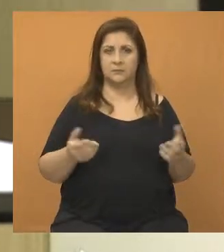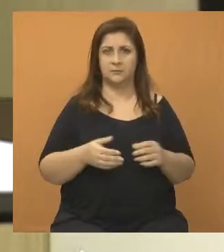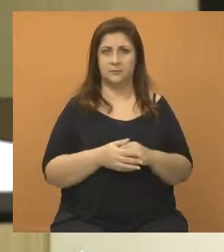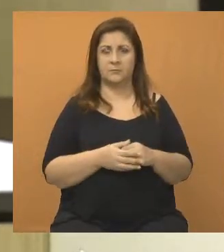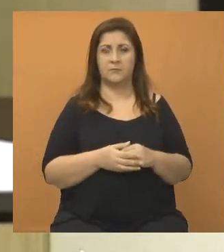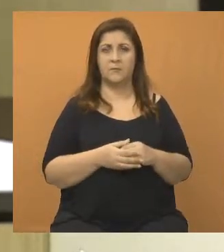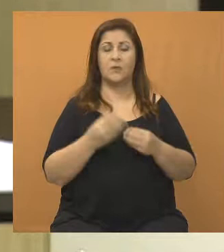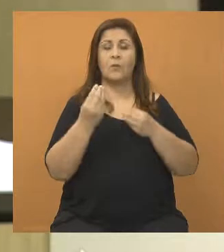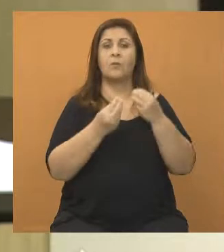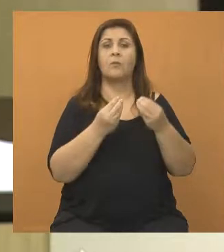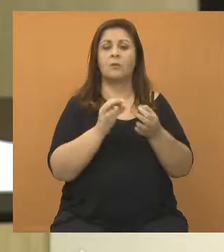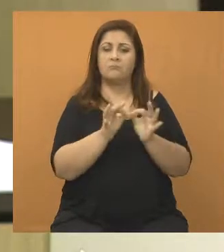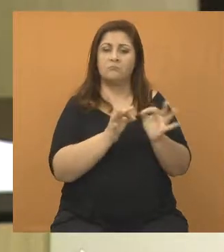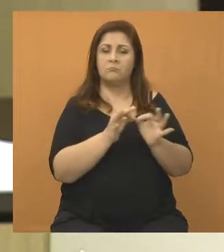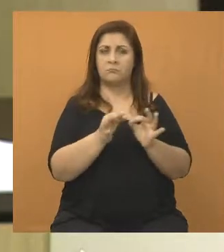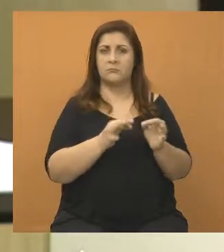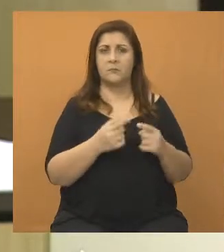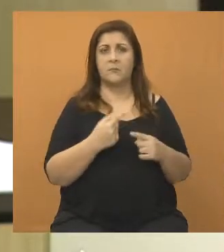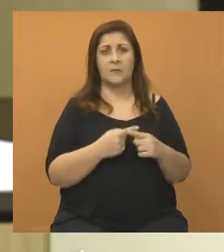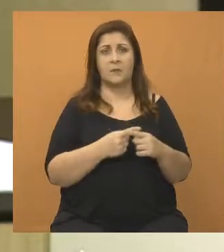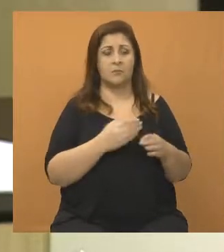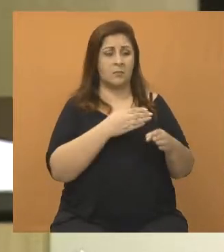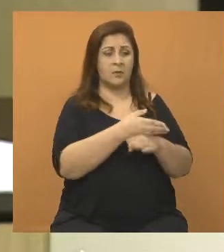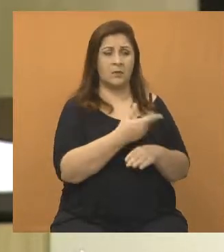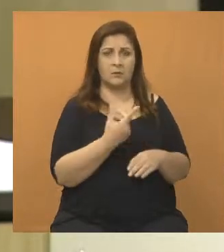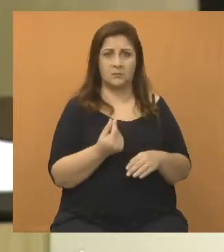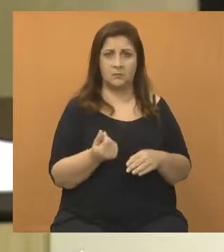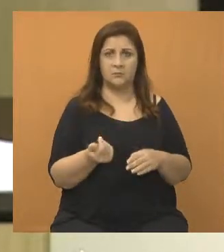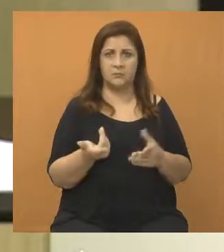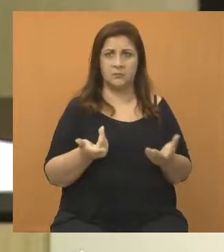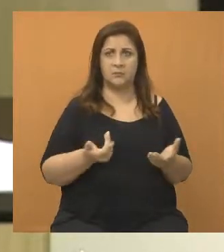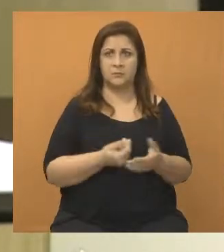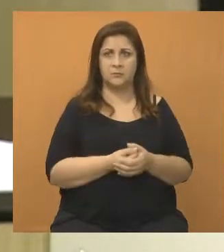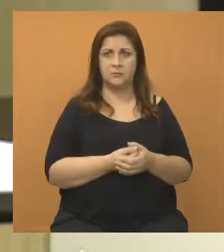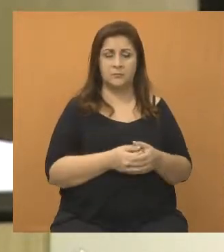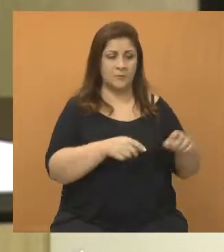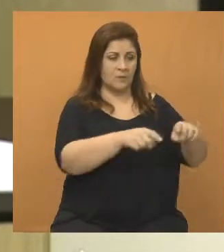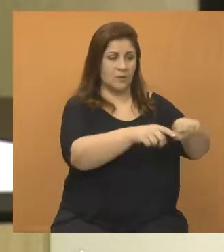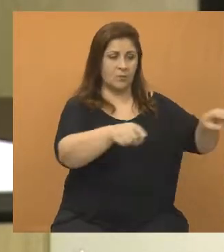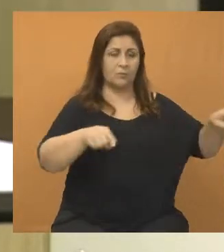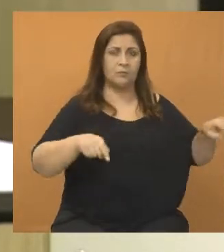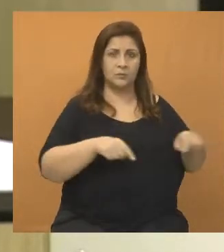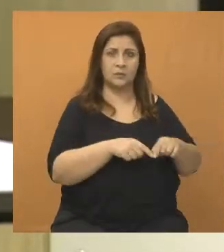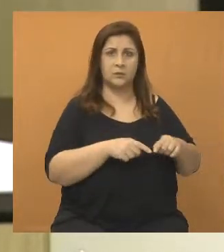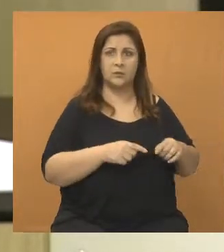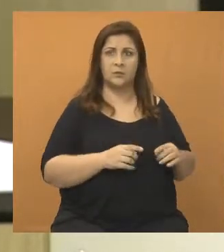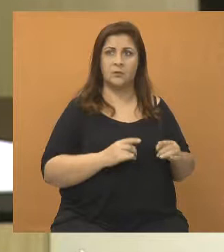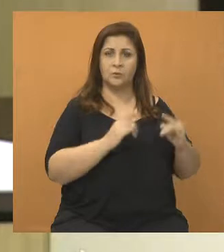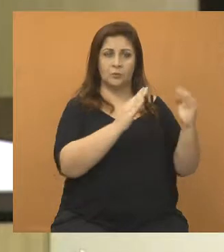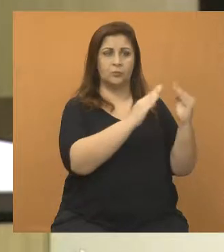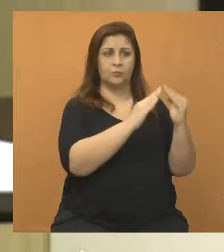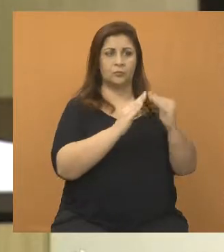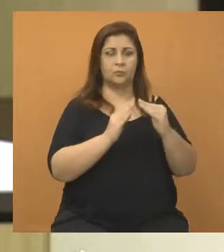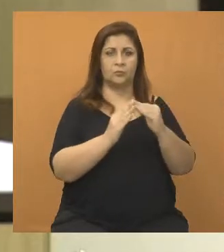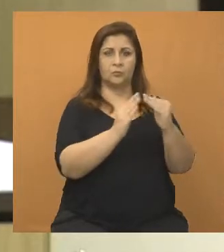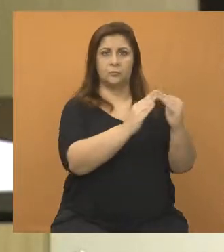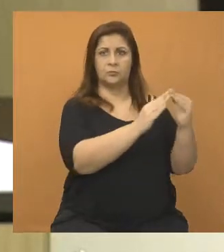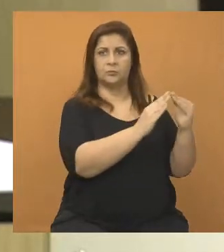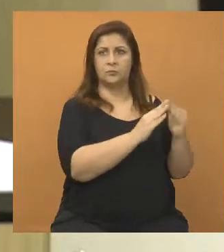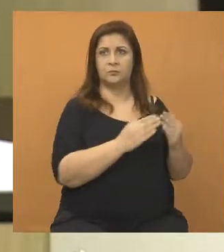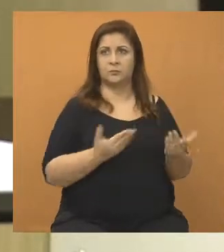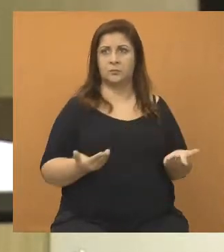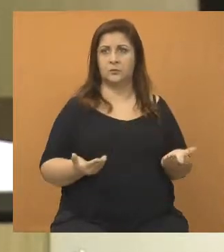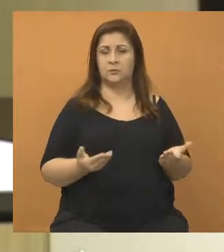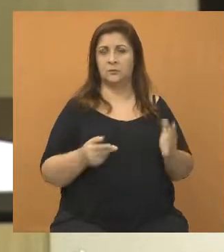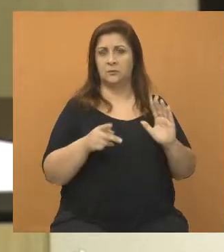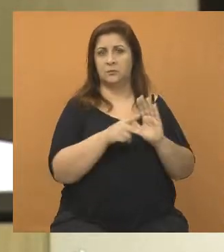previsão porque é a entrada na receita a alienação desses imóveis, né? Os terrenos dos condomínios de luxo que pertencem à